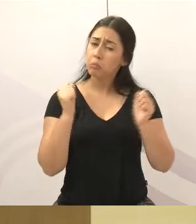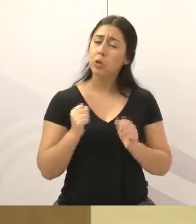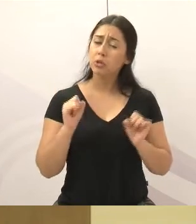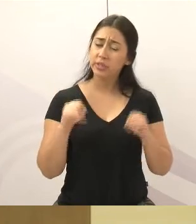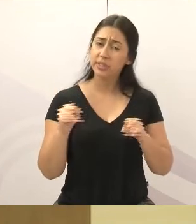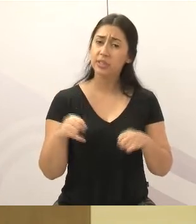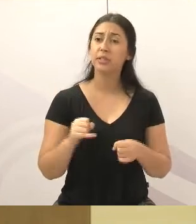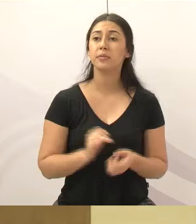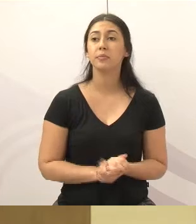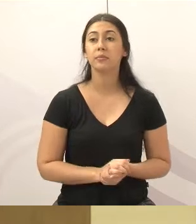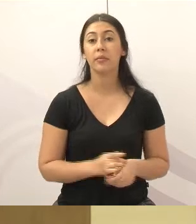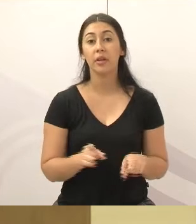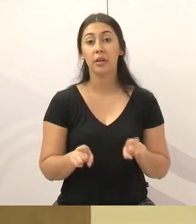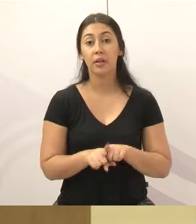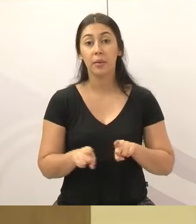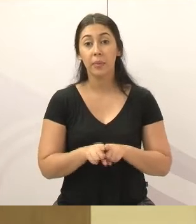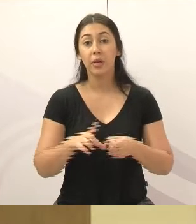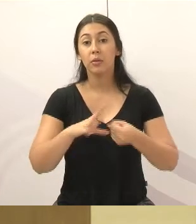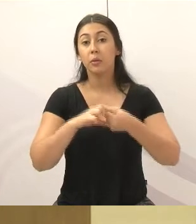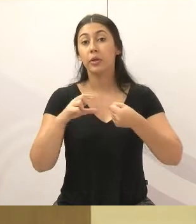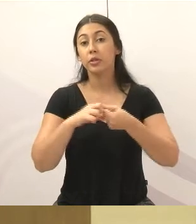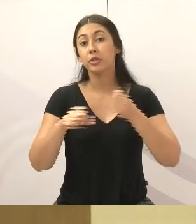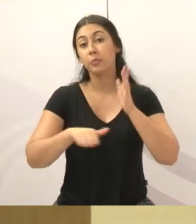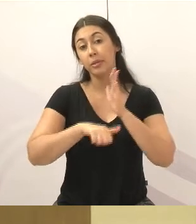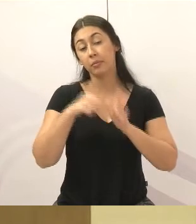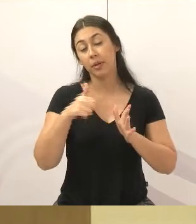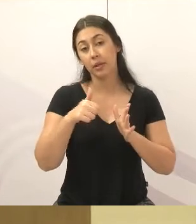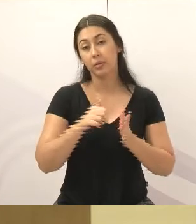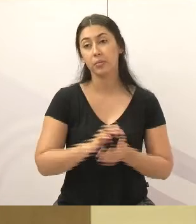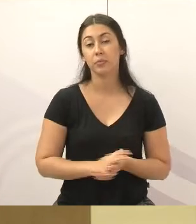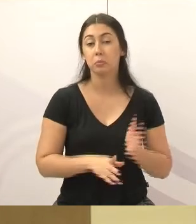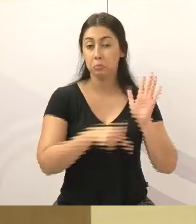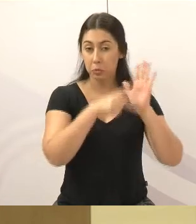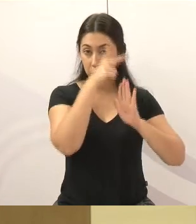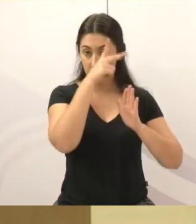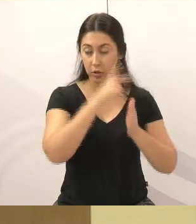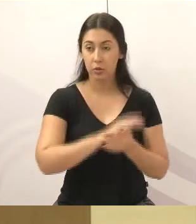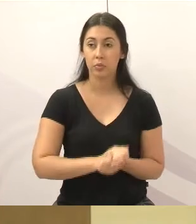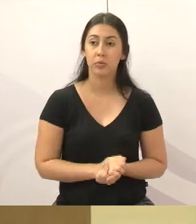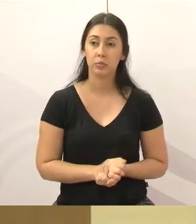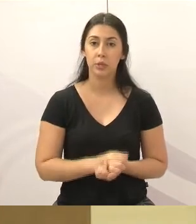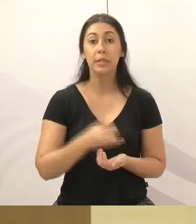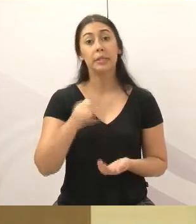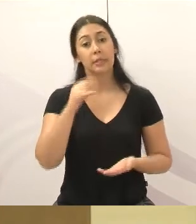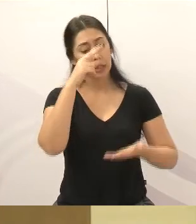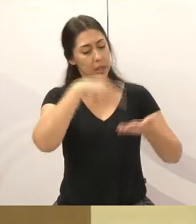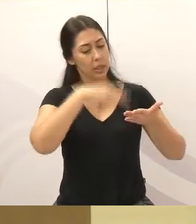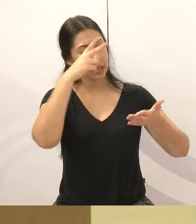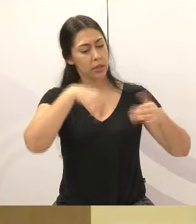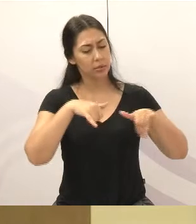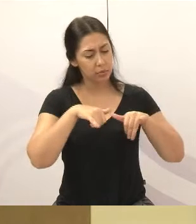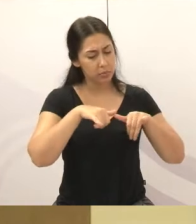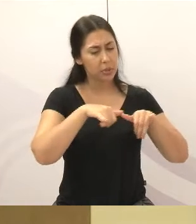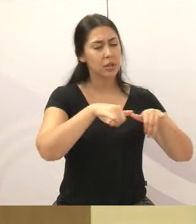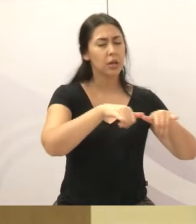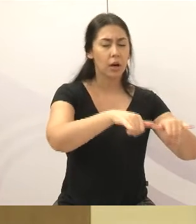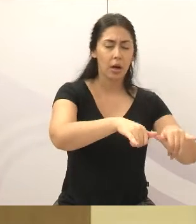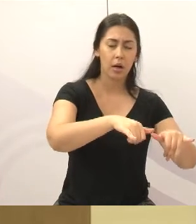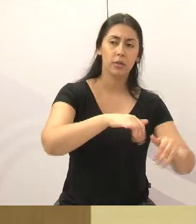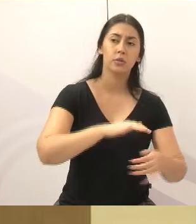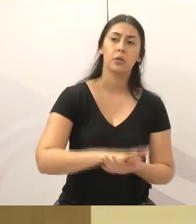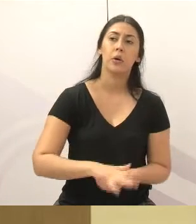ó, no artigo 1º do projeto, que você lê aqui: nos supermercados e